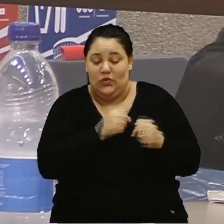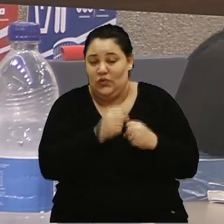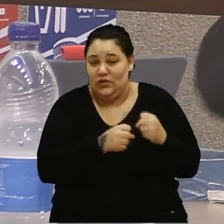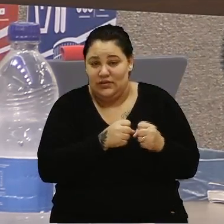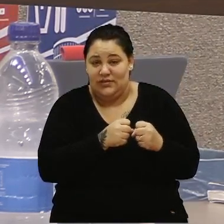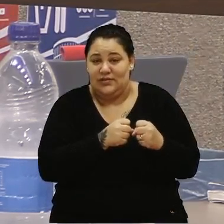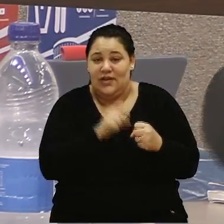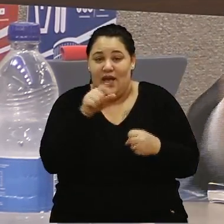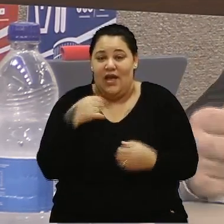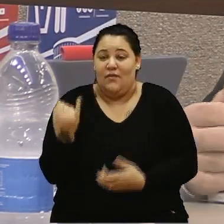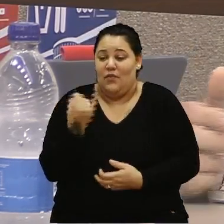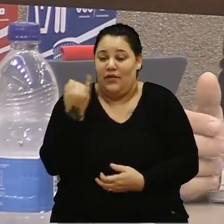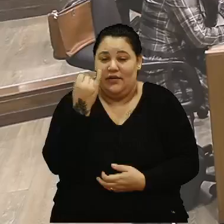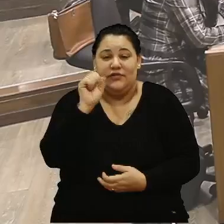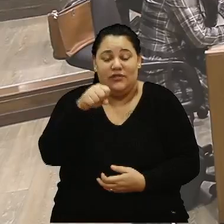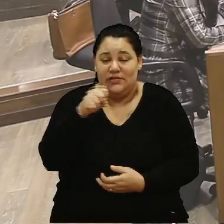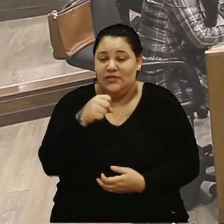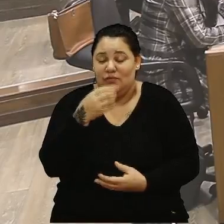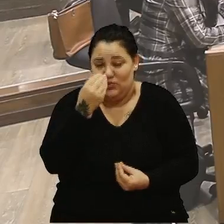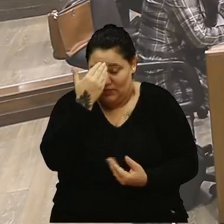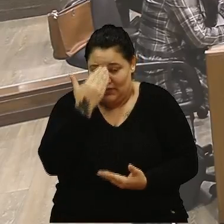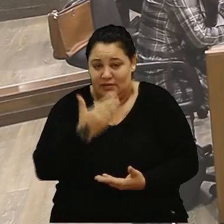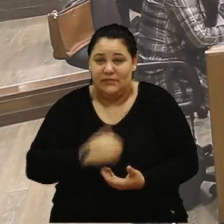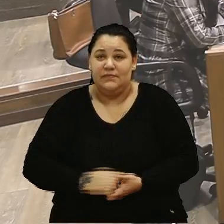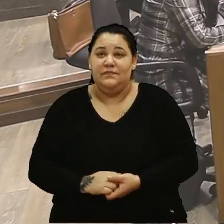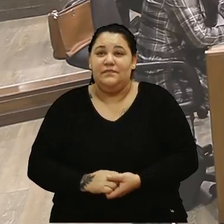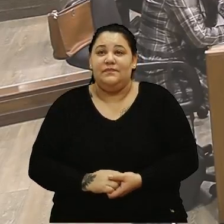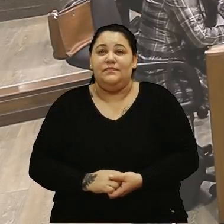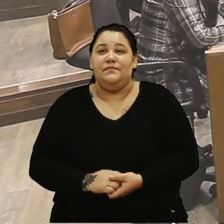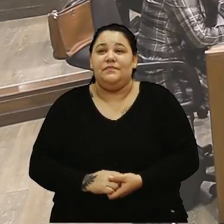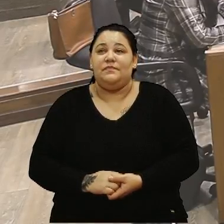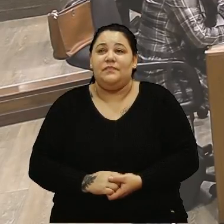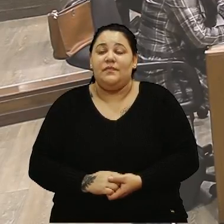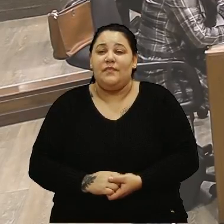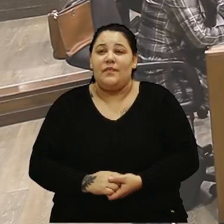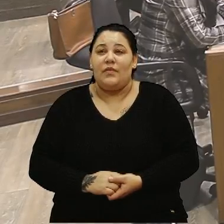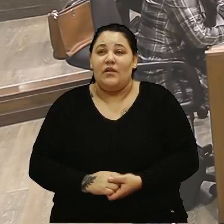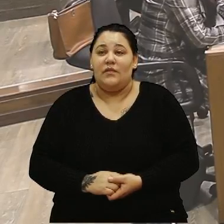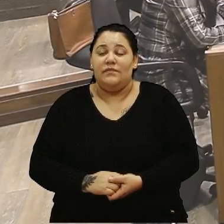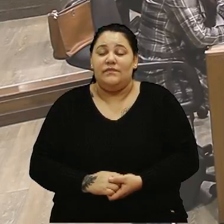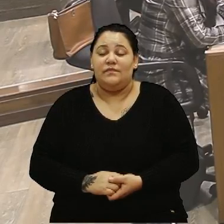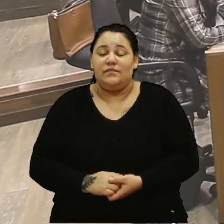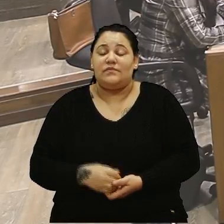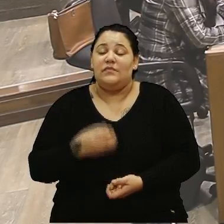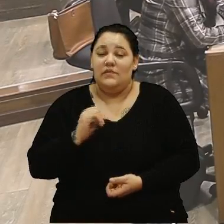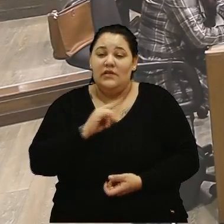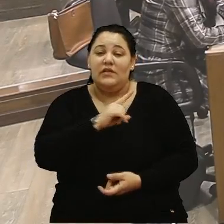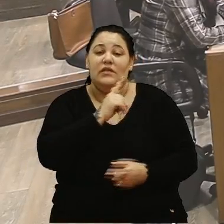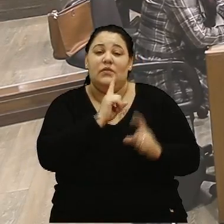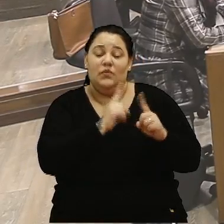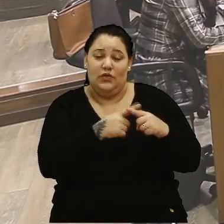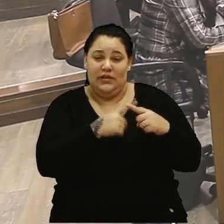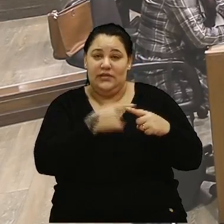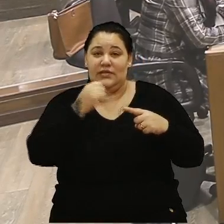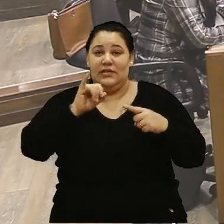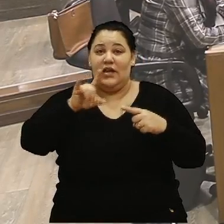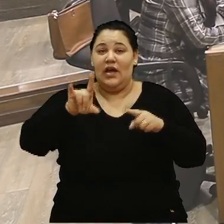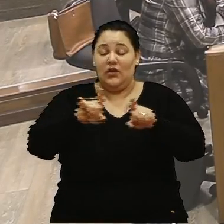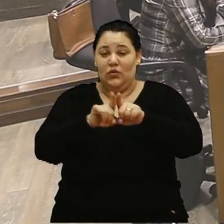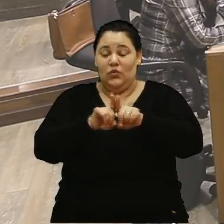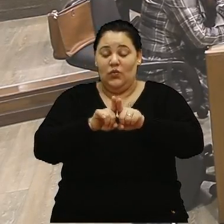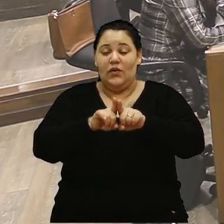rua são importantes. Muito obrigado, vereador. Obrigado. Vereador, semântica, né? Porque se a vossa emenda modificativa, se nós quisermos ir pela